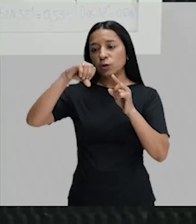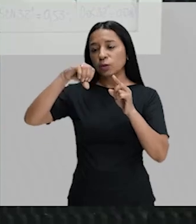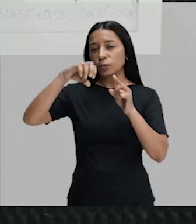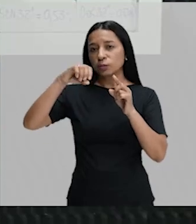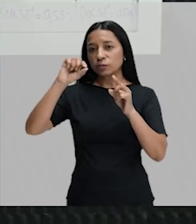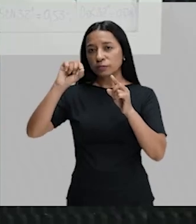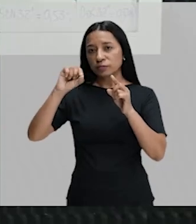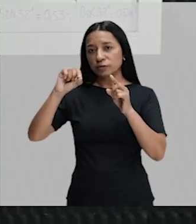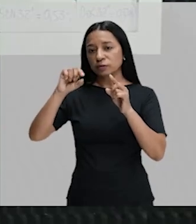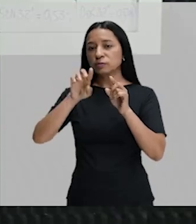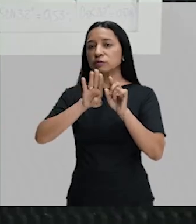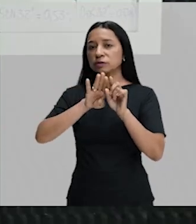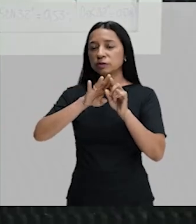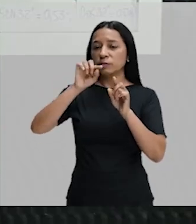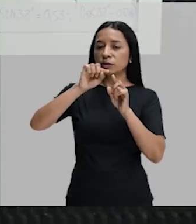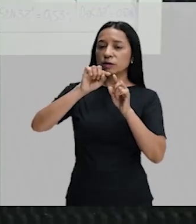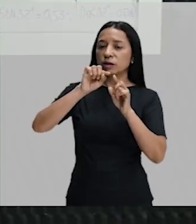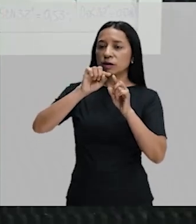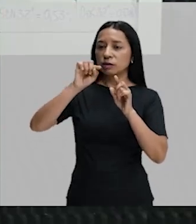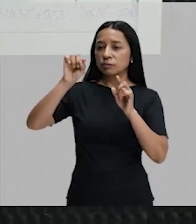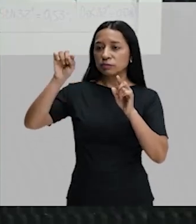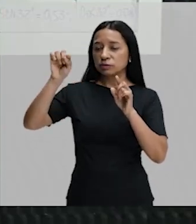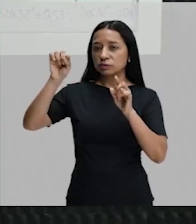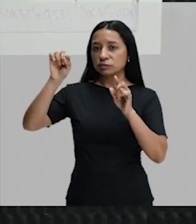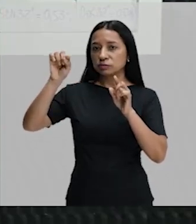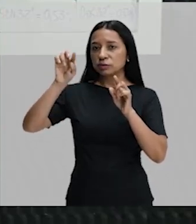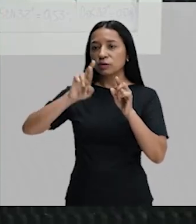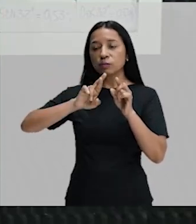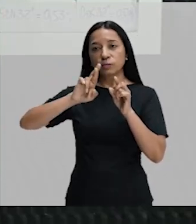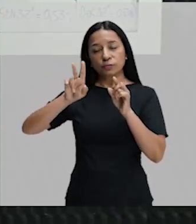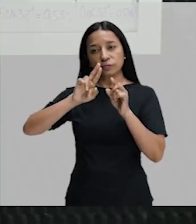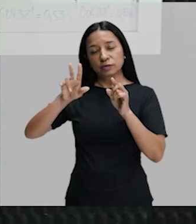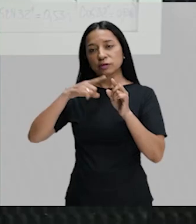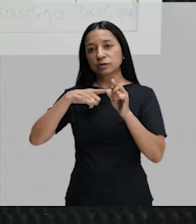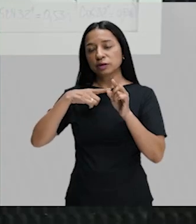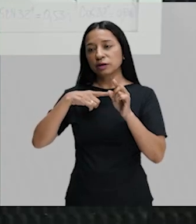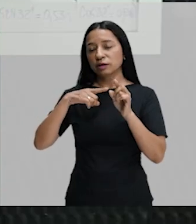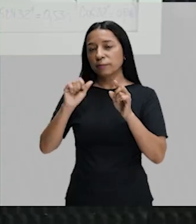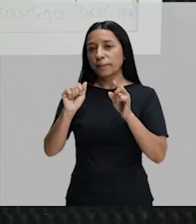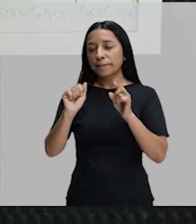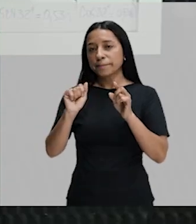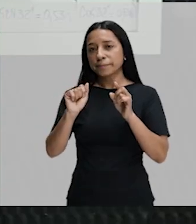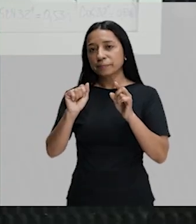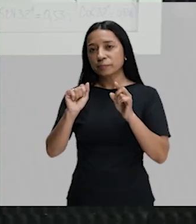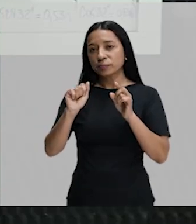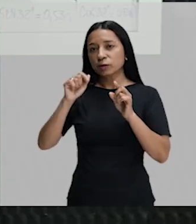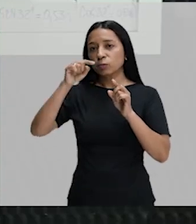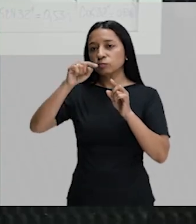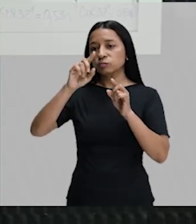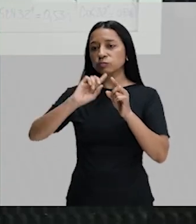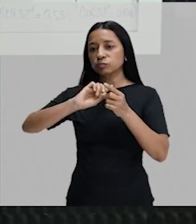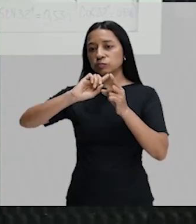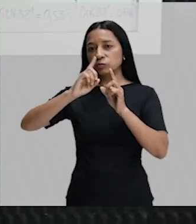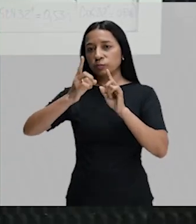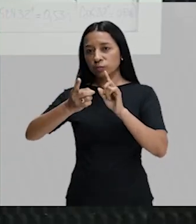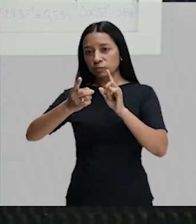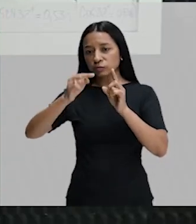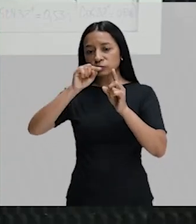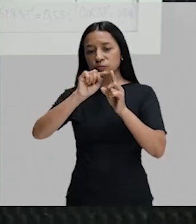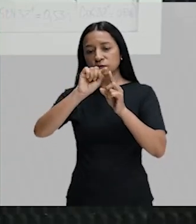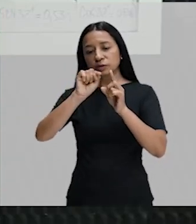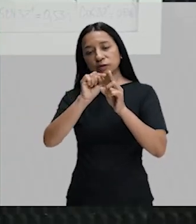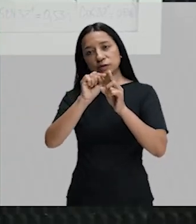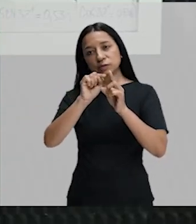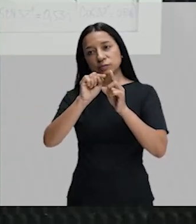a hipotenusa. Só lembrando que aqui a gente tem que diferenciar o cateto oposto do cateto adjacente, né? O que